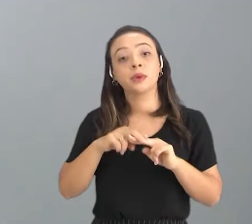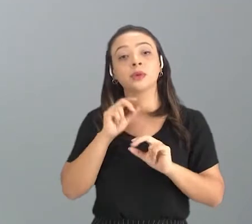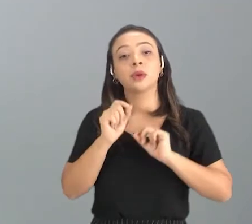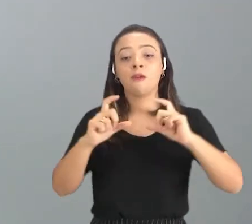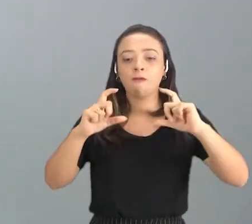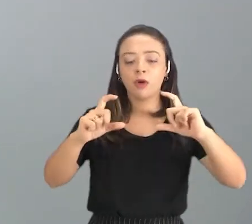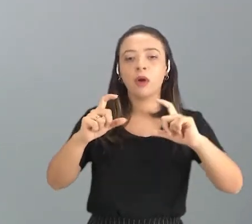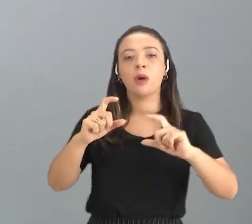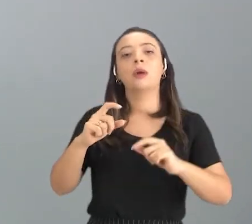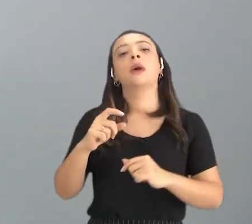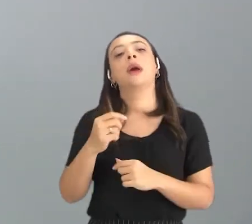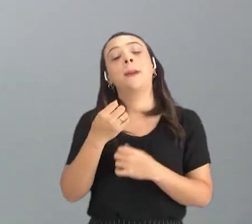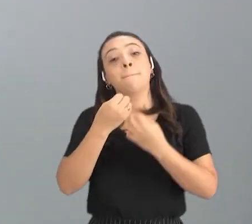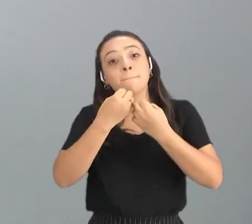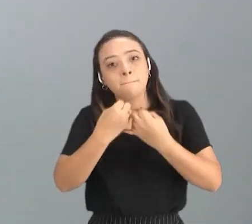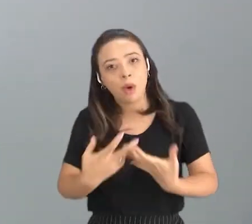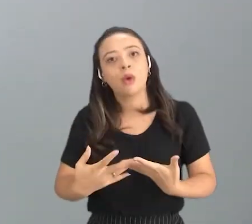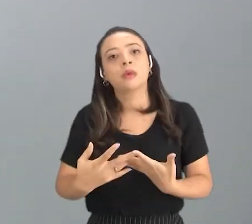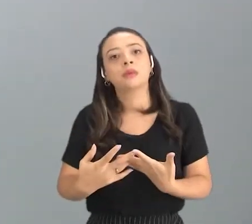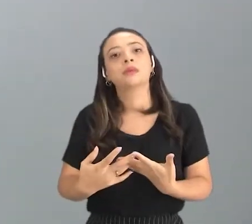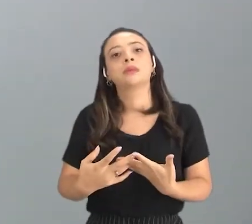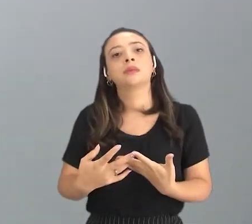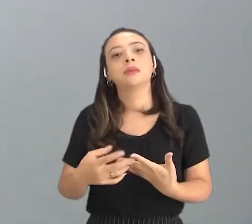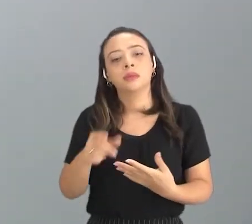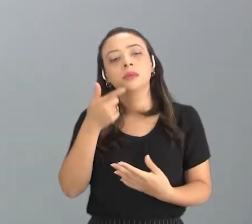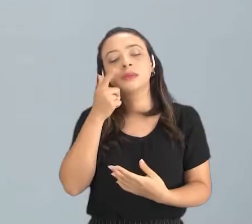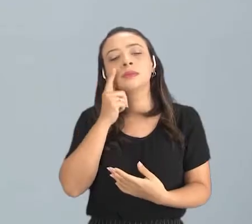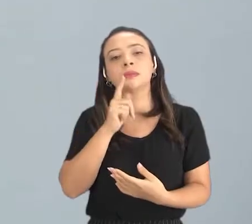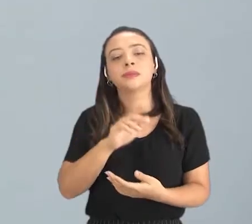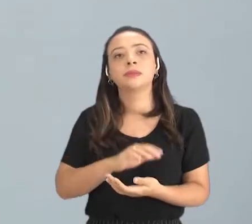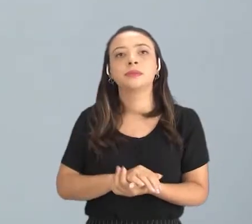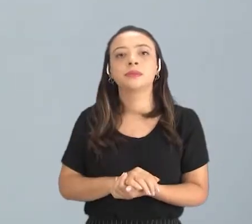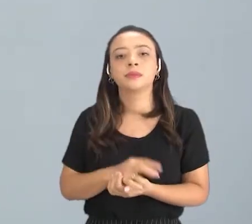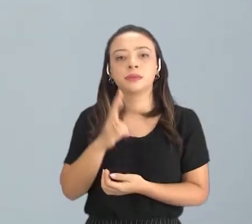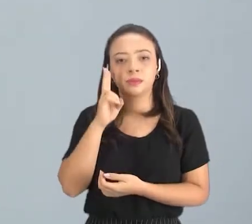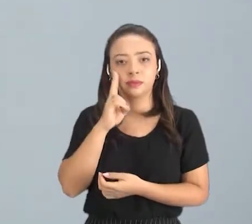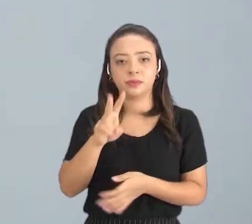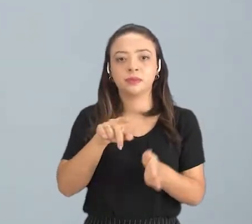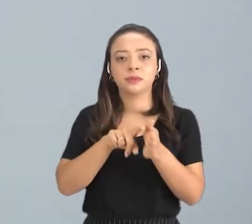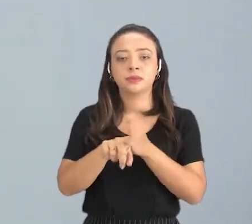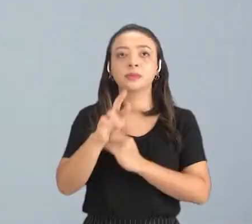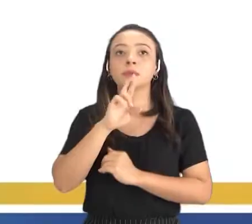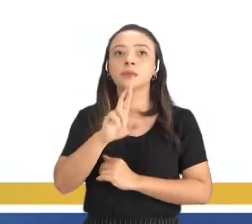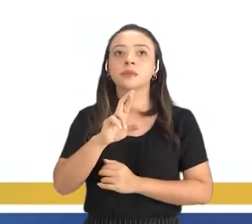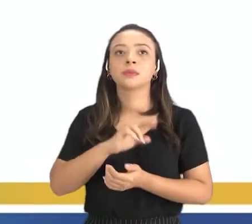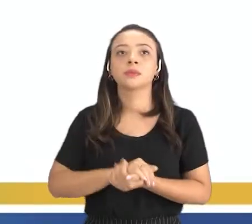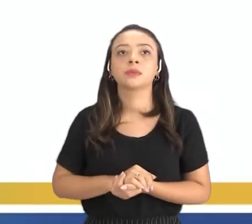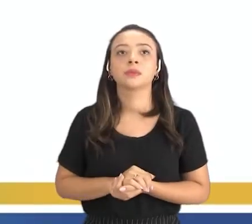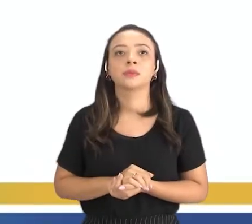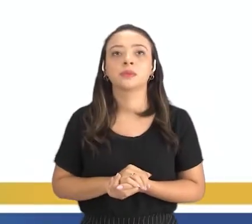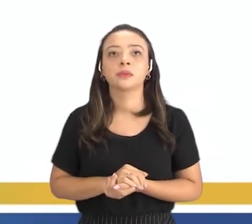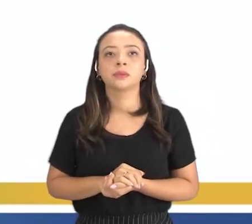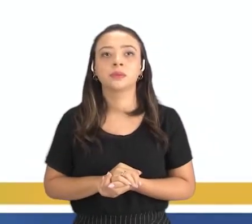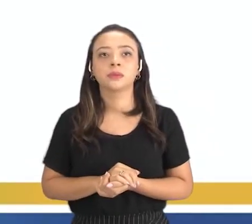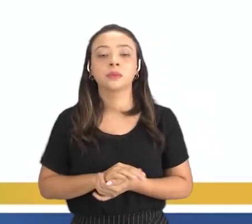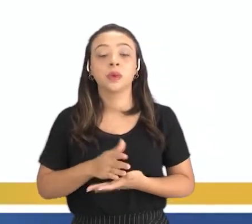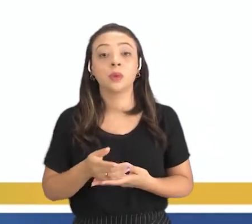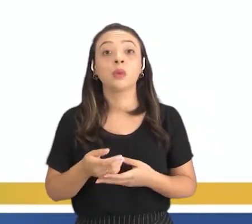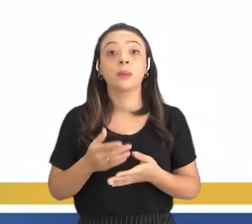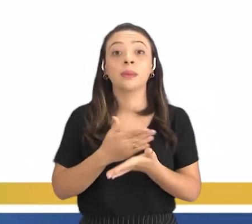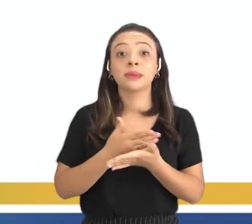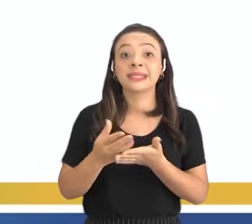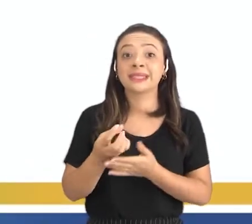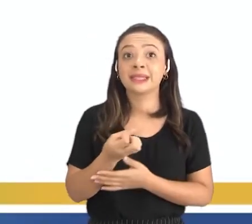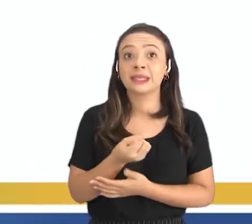muito eficiente para a gente nesse momento. Então, vamos acompanhar ainda essa resolução. Ao realizar a contagem,